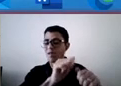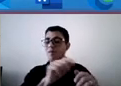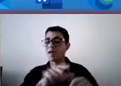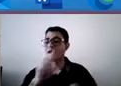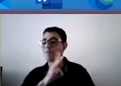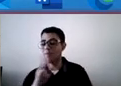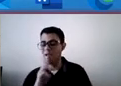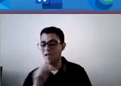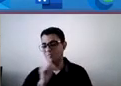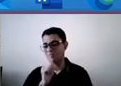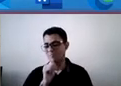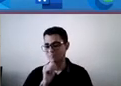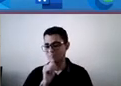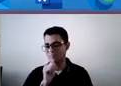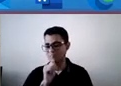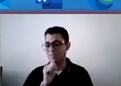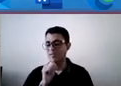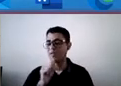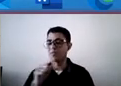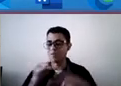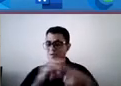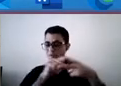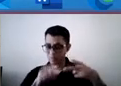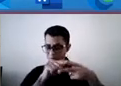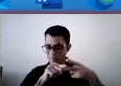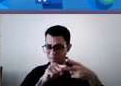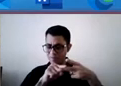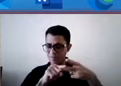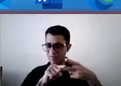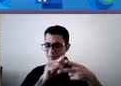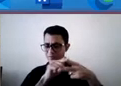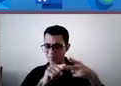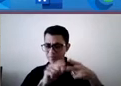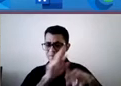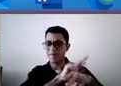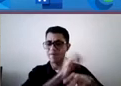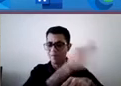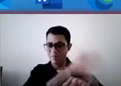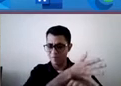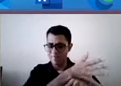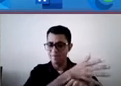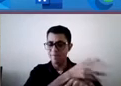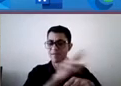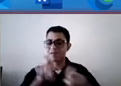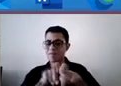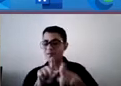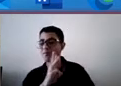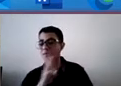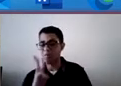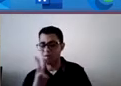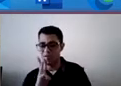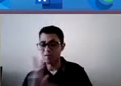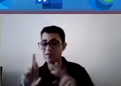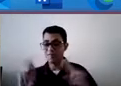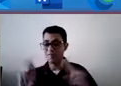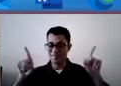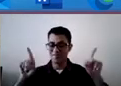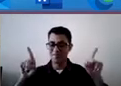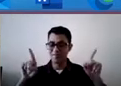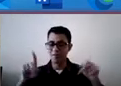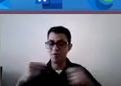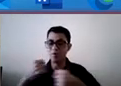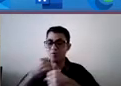Mauá, não. Porque nós temos duas realidades aqui, né? Nós temos a Ribeirão, Rio Grande da Serra, e temos a realidade Mauá. Mauá é um